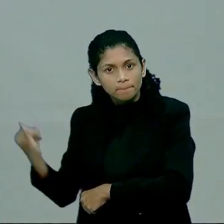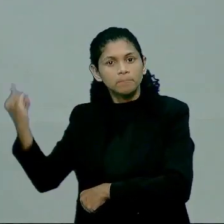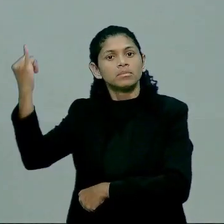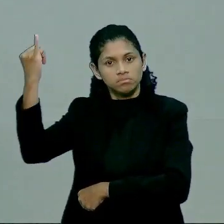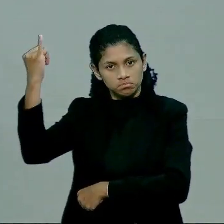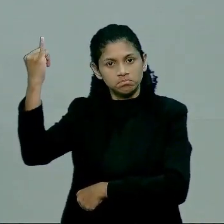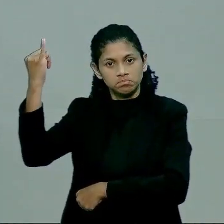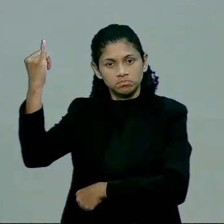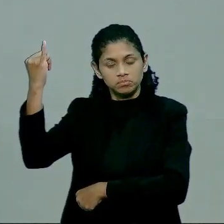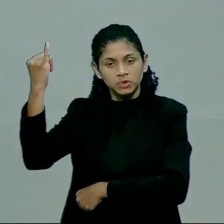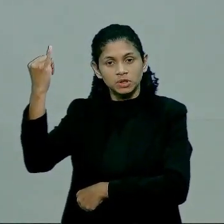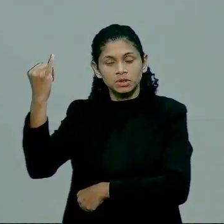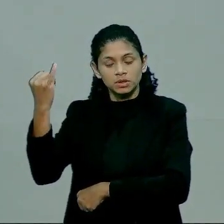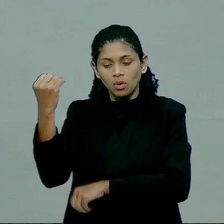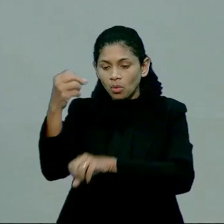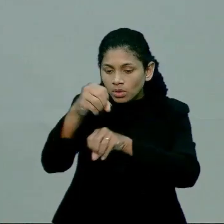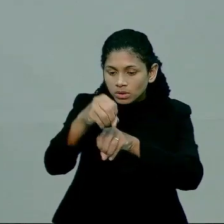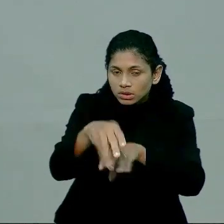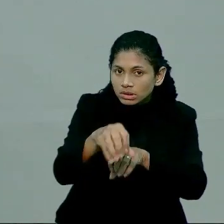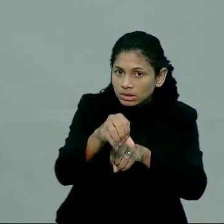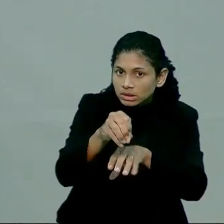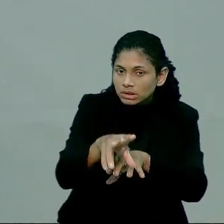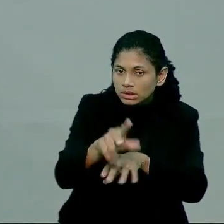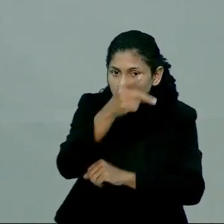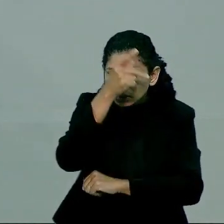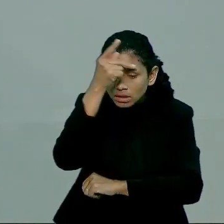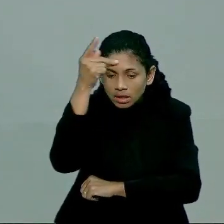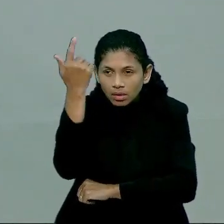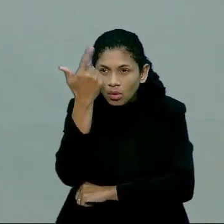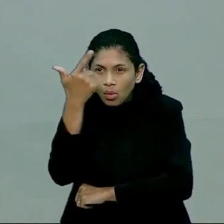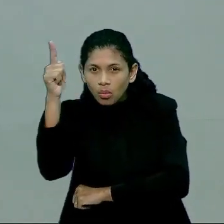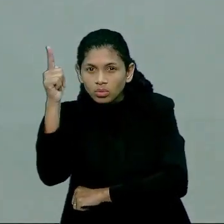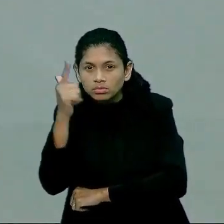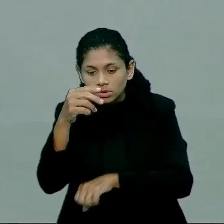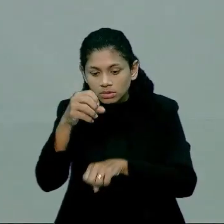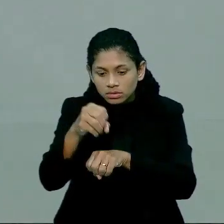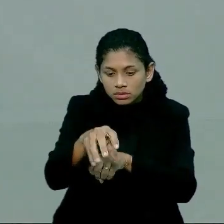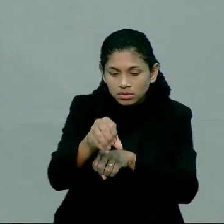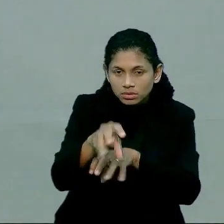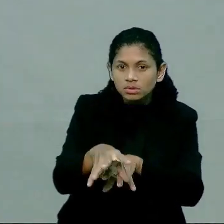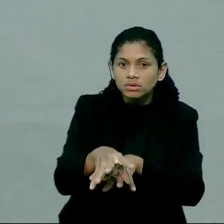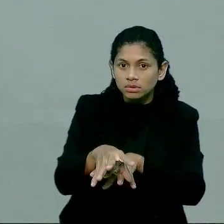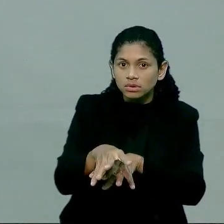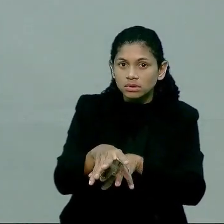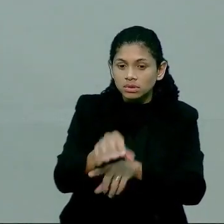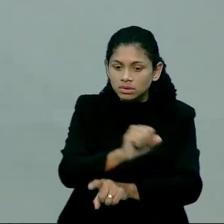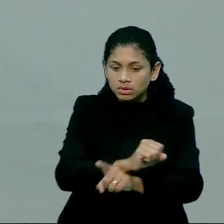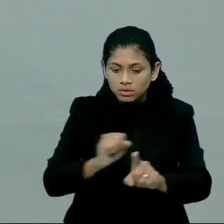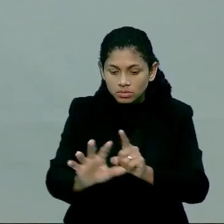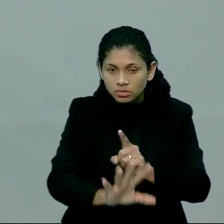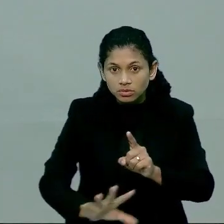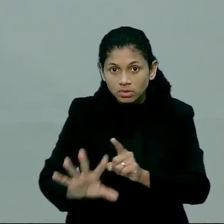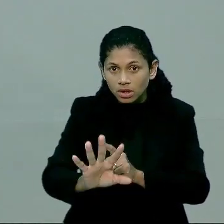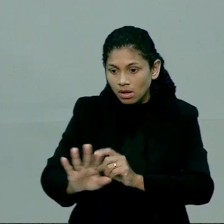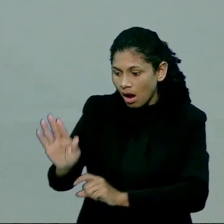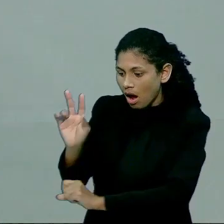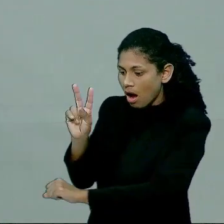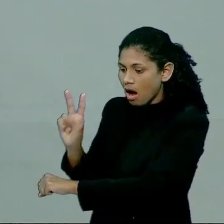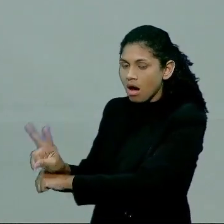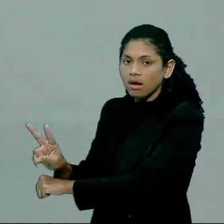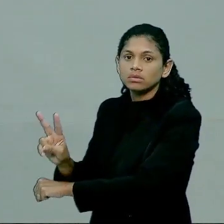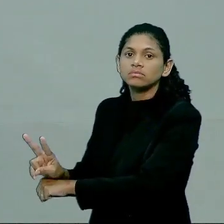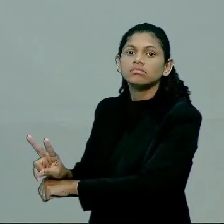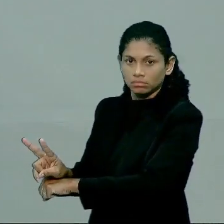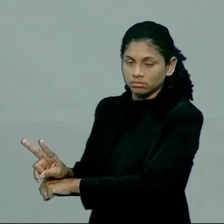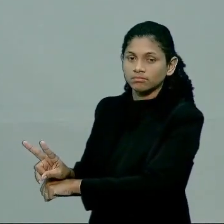tem que viver então que a vida é bela então esse texto